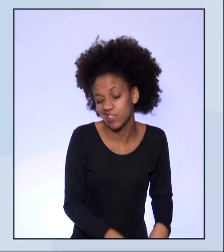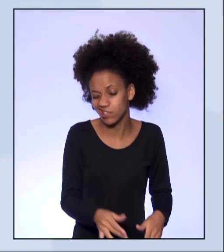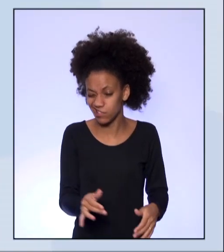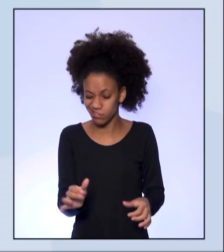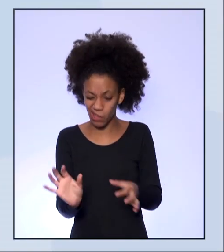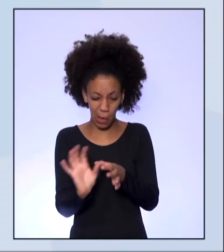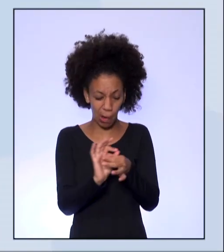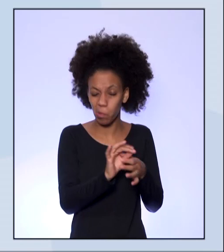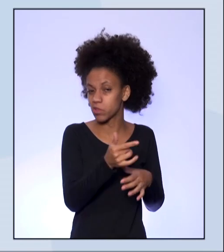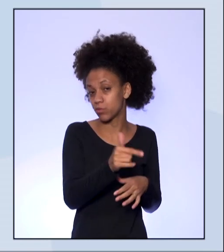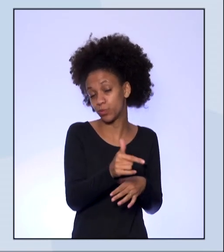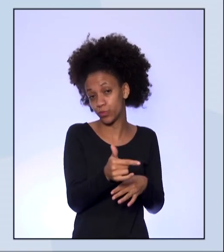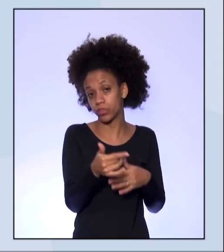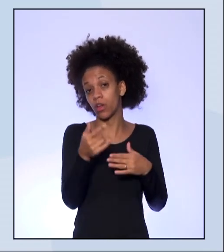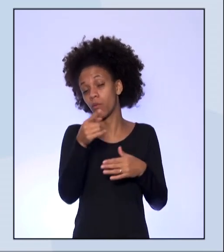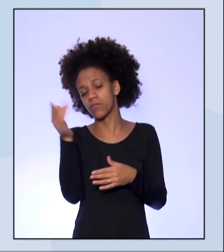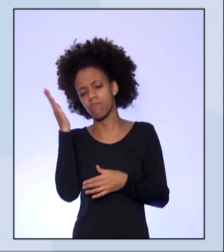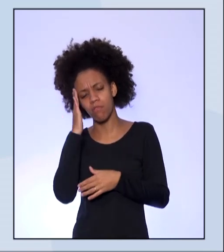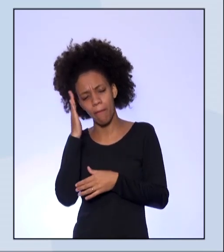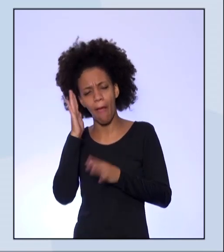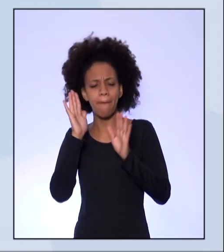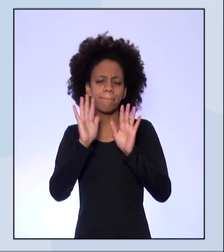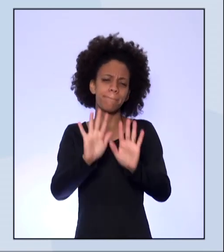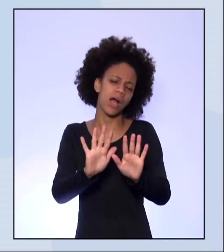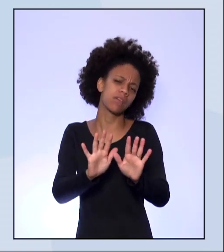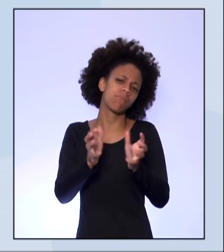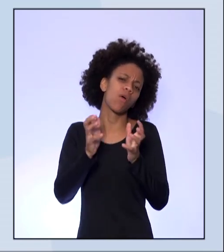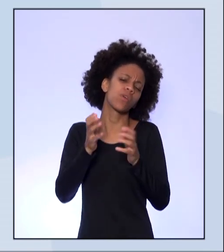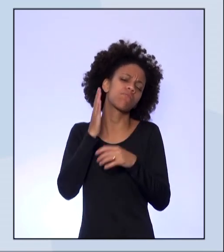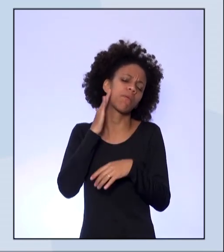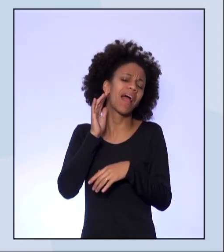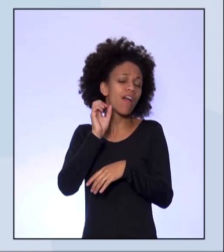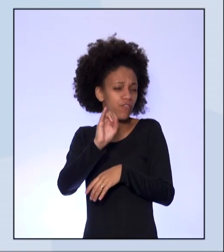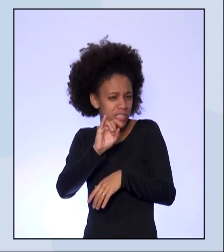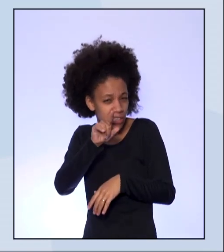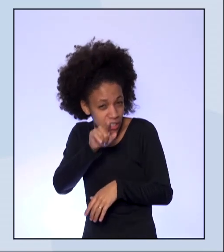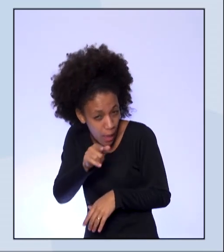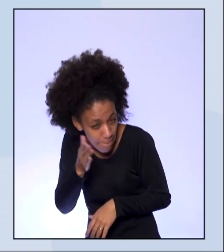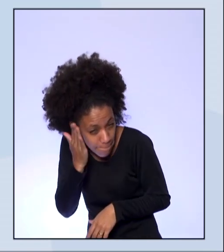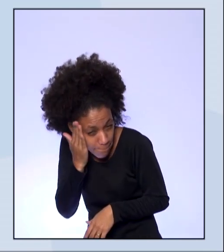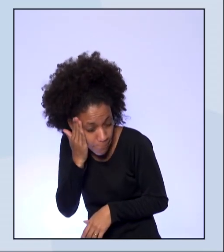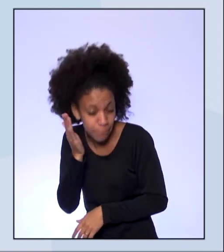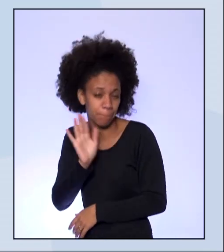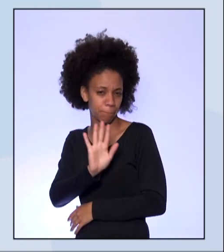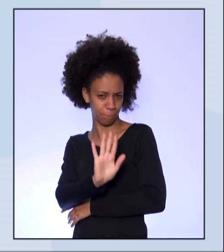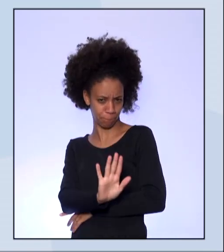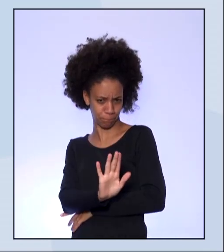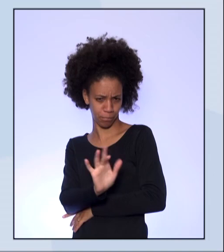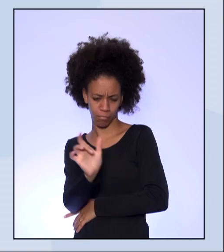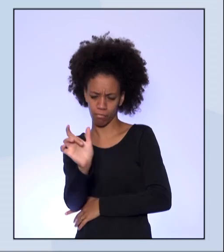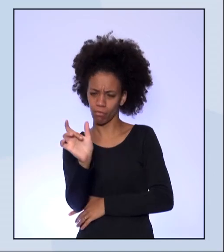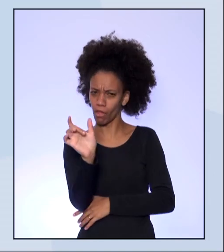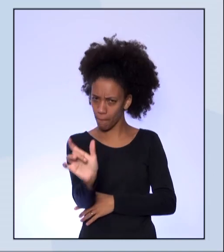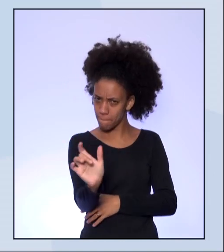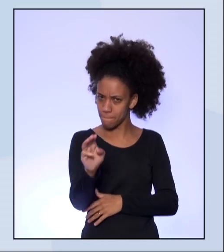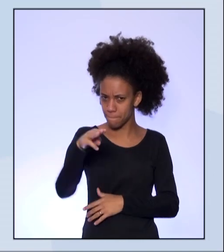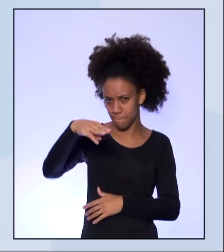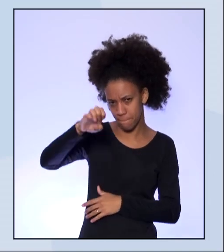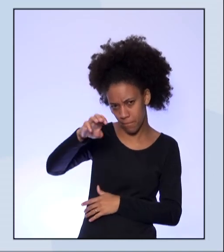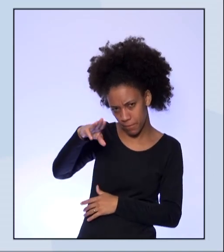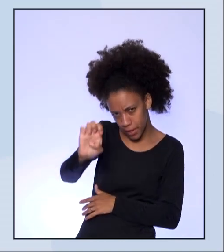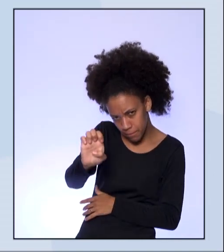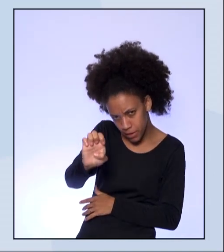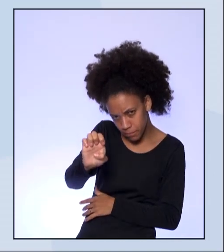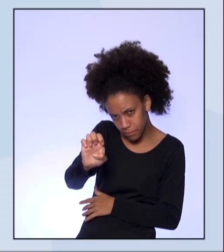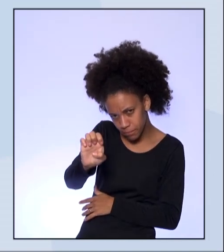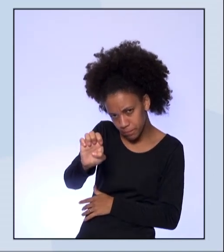vocês sabiam. E eu quero saber se você sabia que o termo meme foi